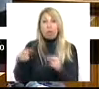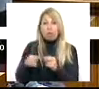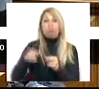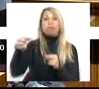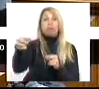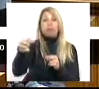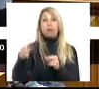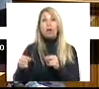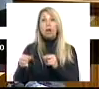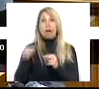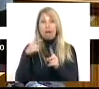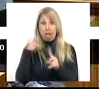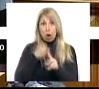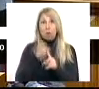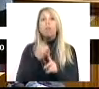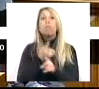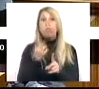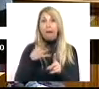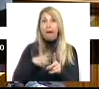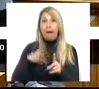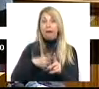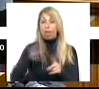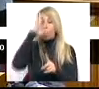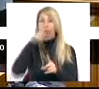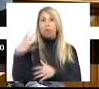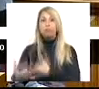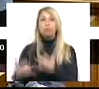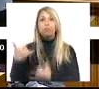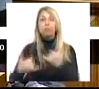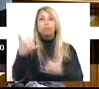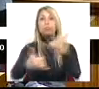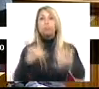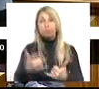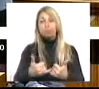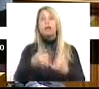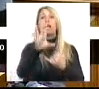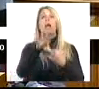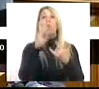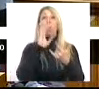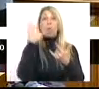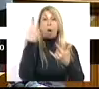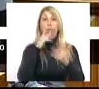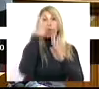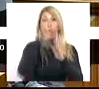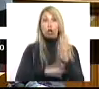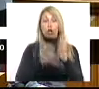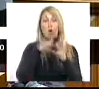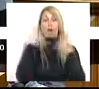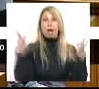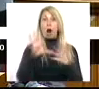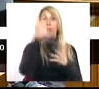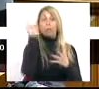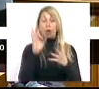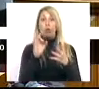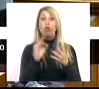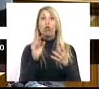sucessivos governos entregassem, juntamente com as grandes opções do plano, os relatórios sobre o estado do ambiente. Foi uma longa luta, o certo